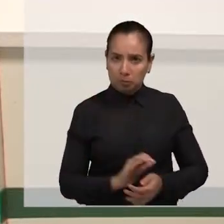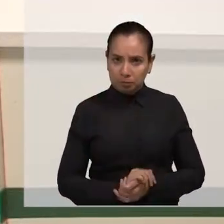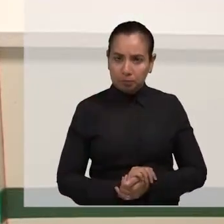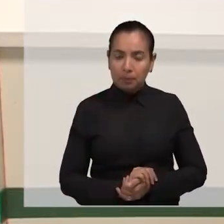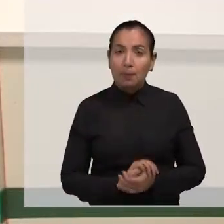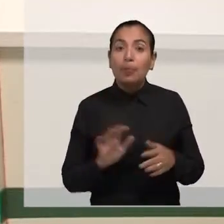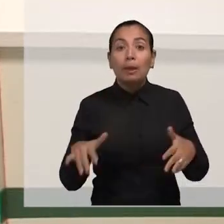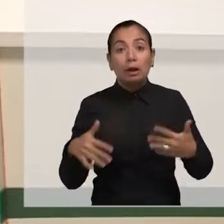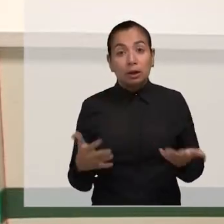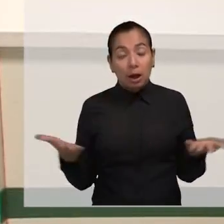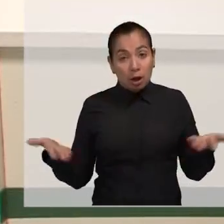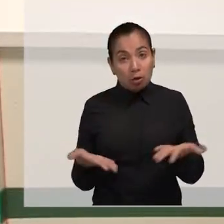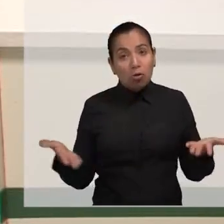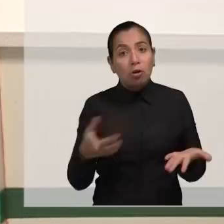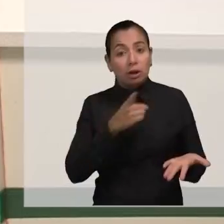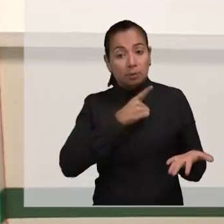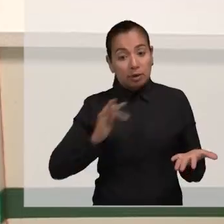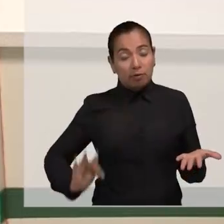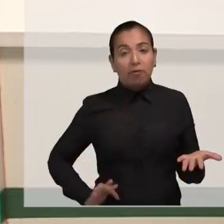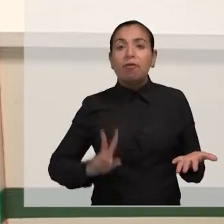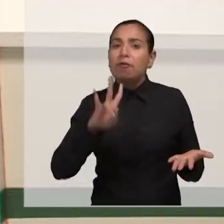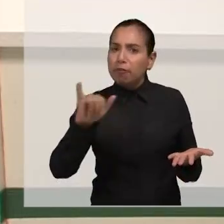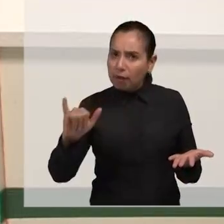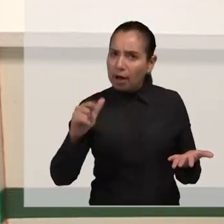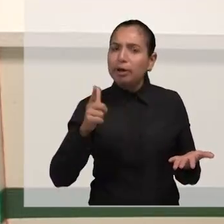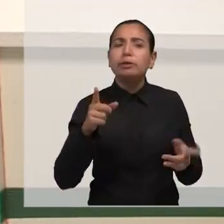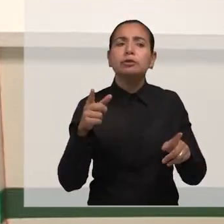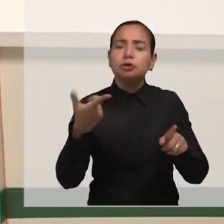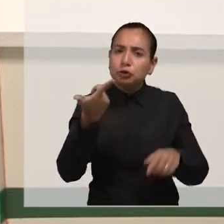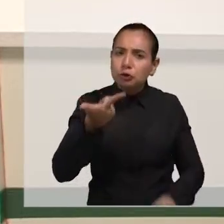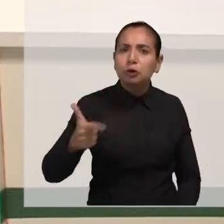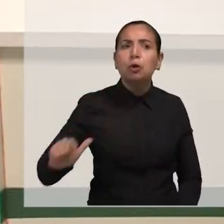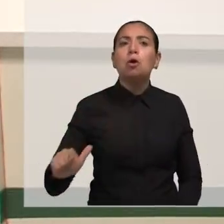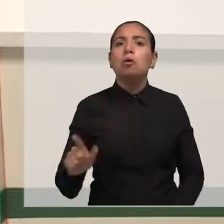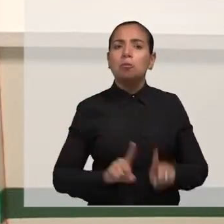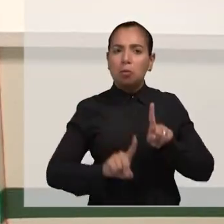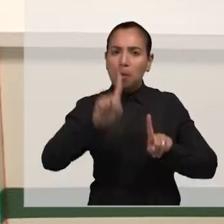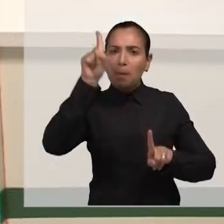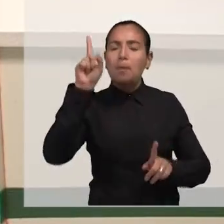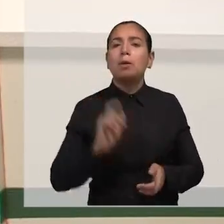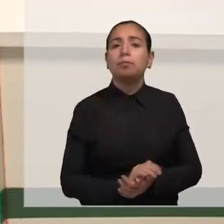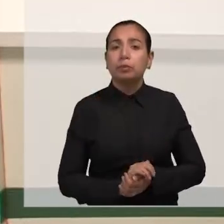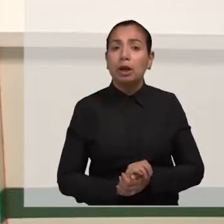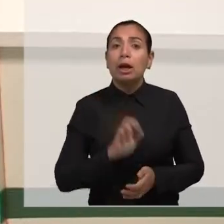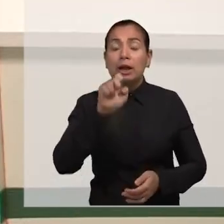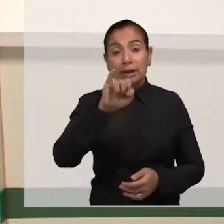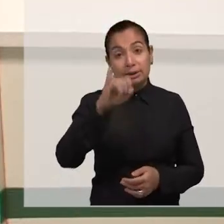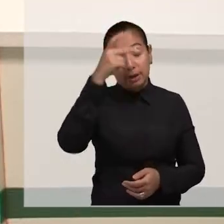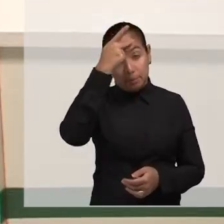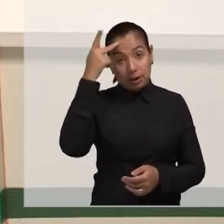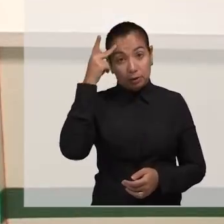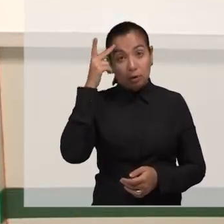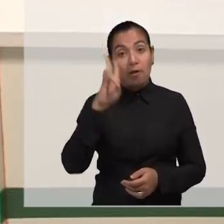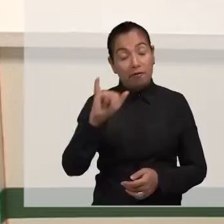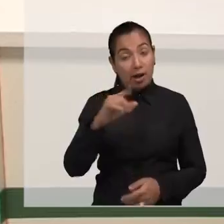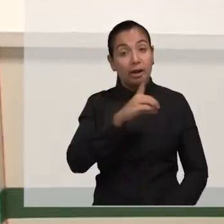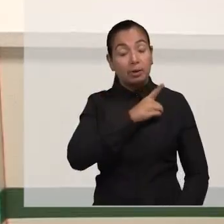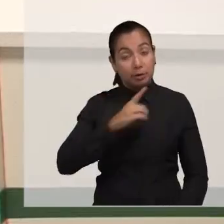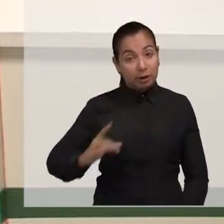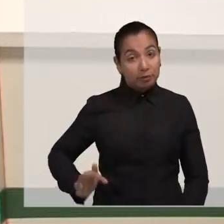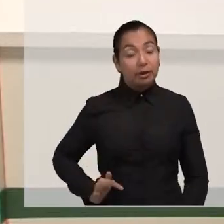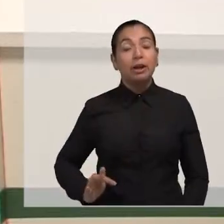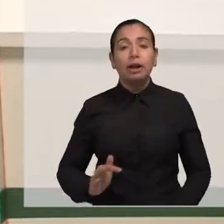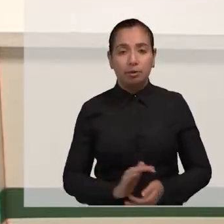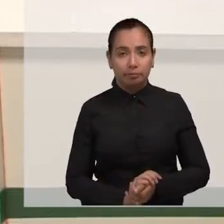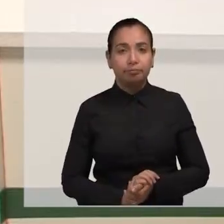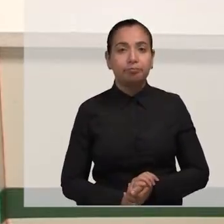que tiver só. Se ele fizer 350 mil votos, ele já faz ele e outro. Já faz 3. Não, 2. Não, sozinho. Ele sozinho. Os outros